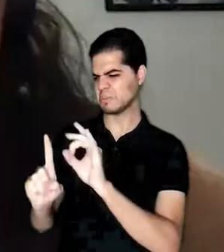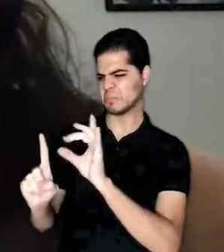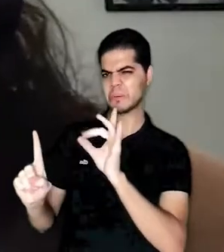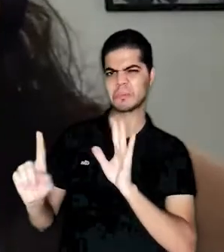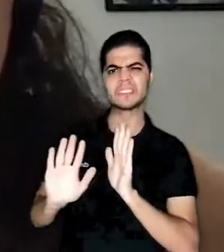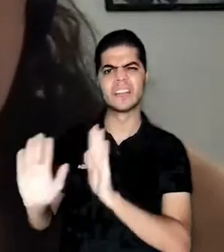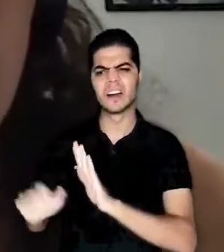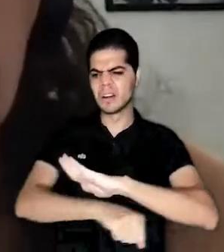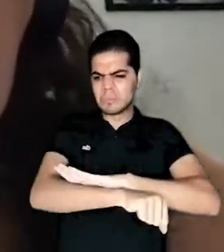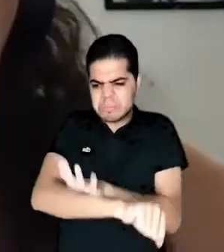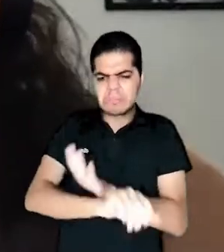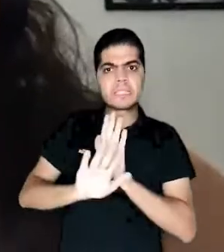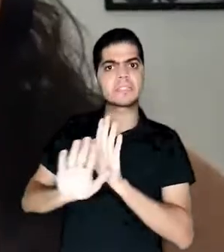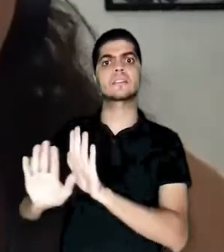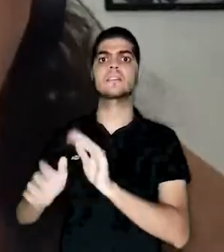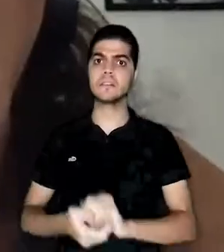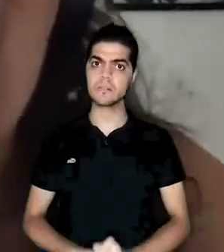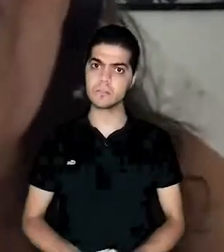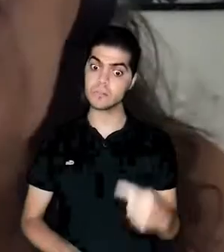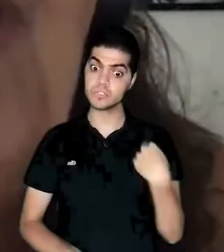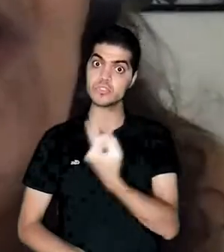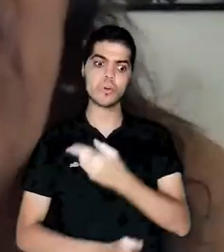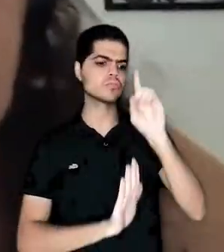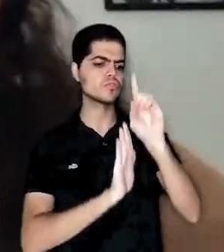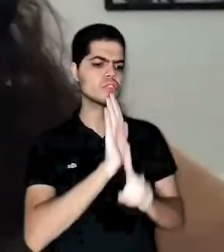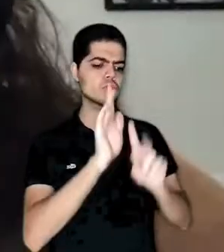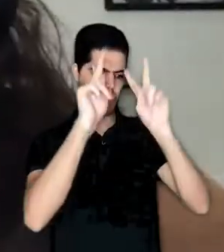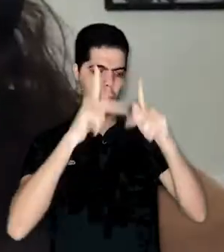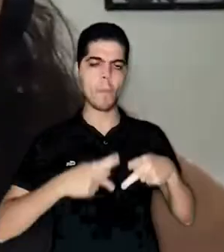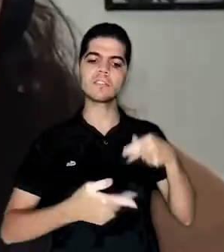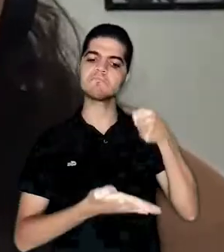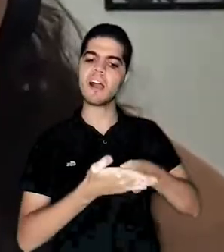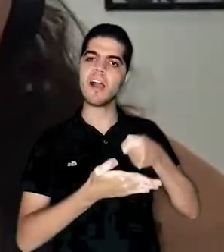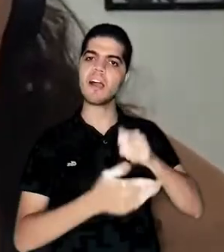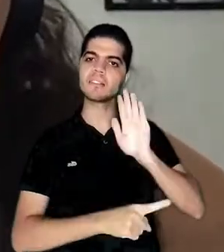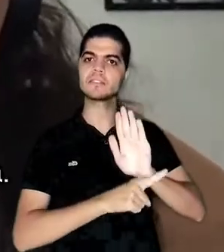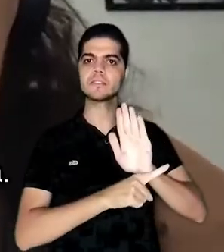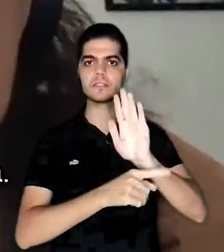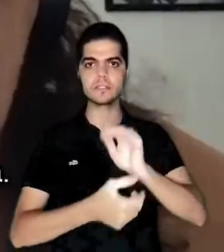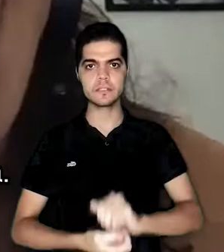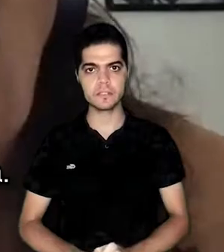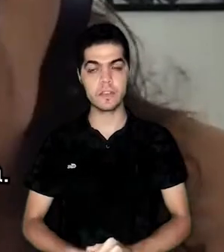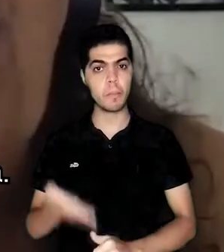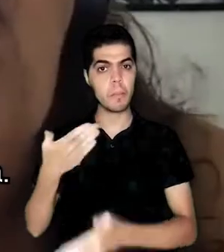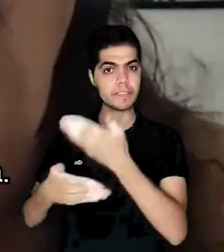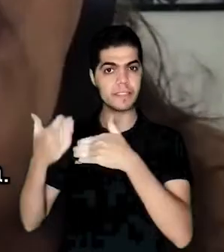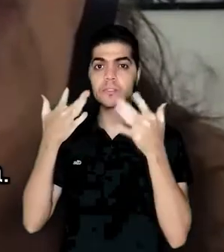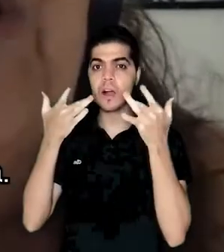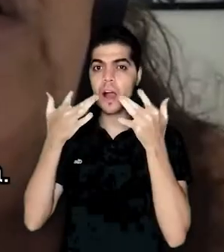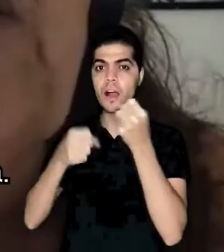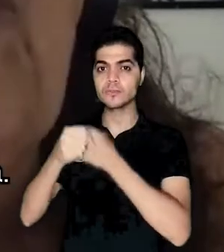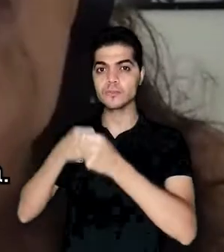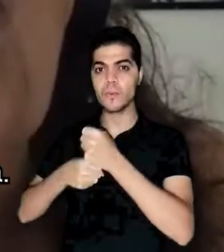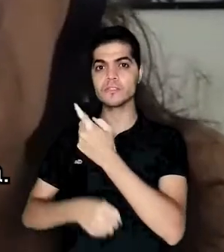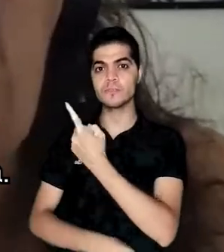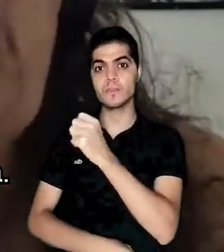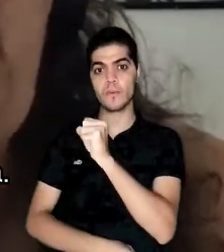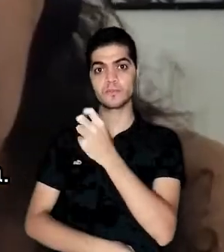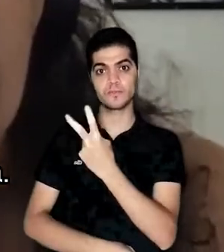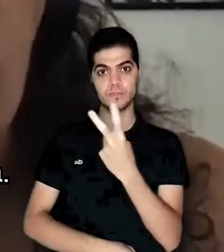homofobia tem as iso na defesa dos Direitos Humanos o teatro em